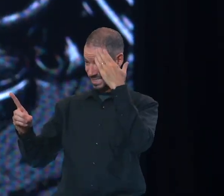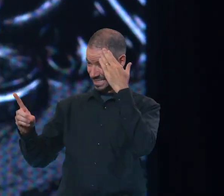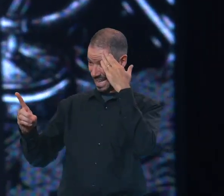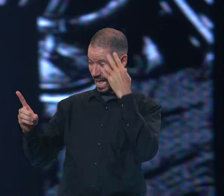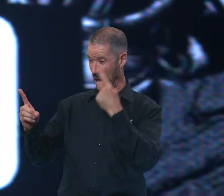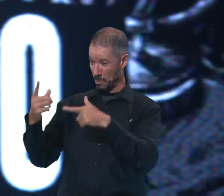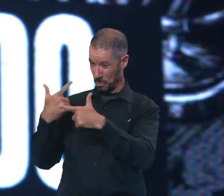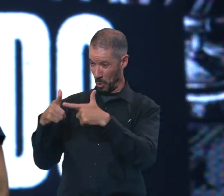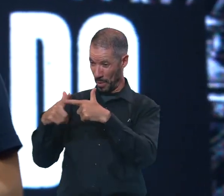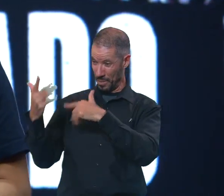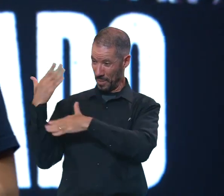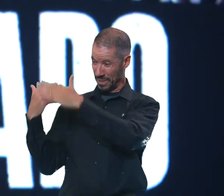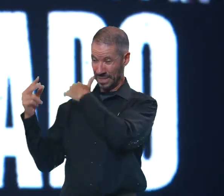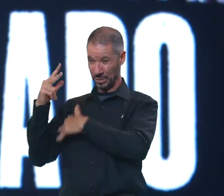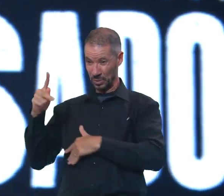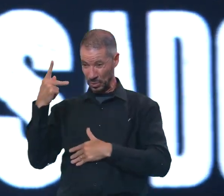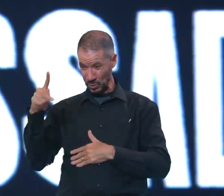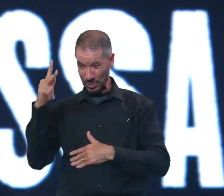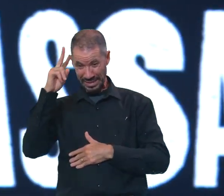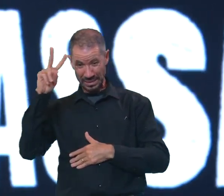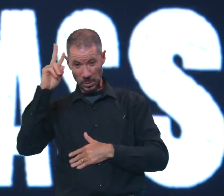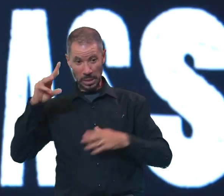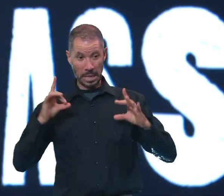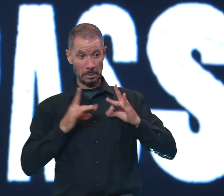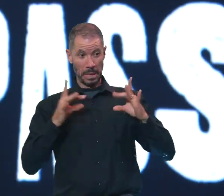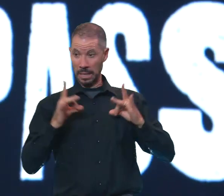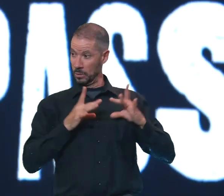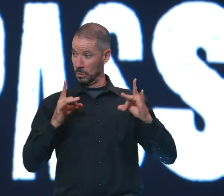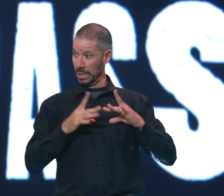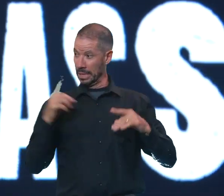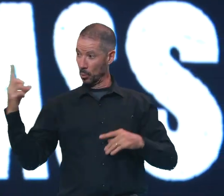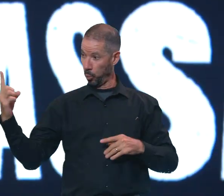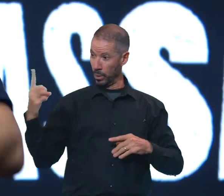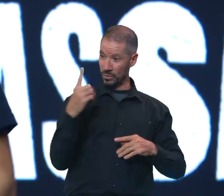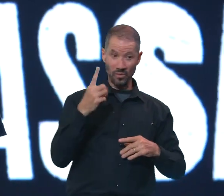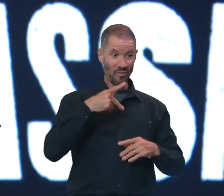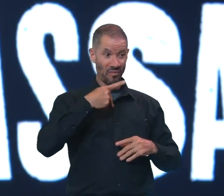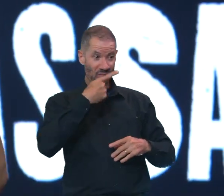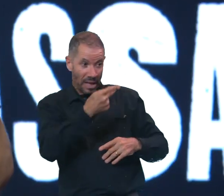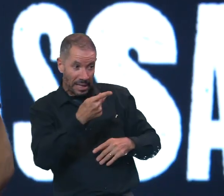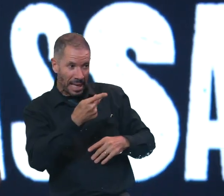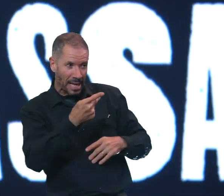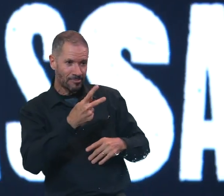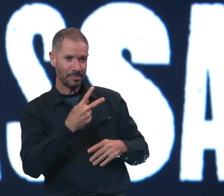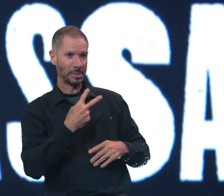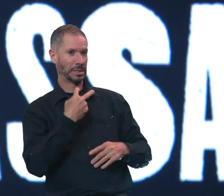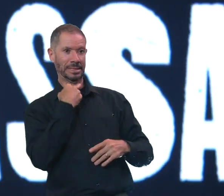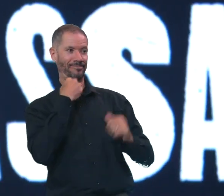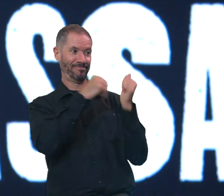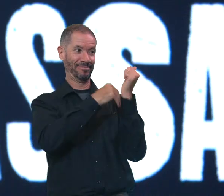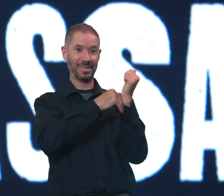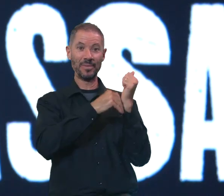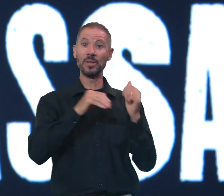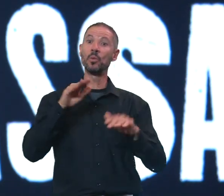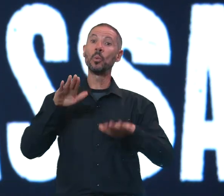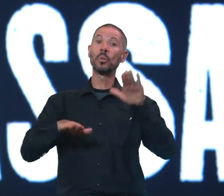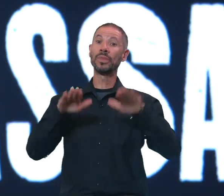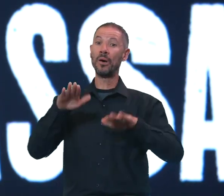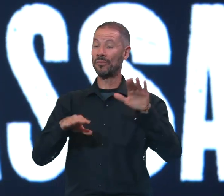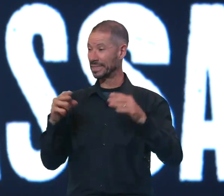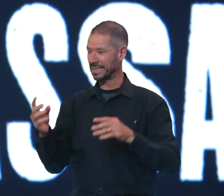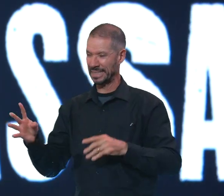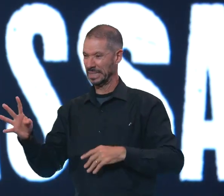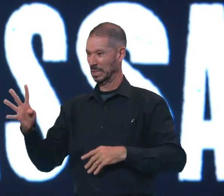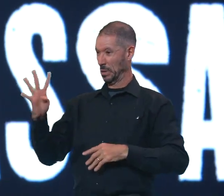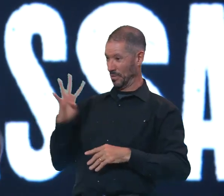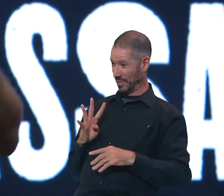que sabem da tua história, você fica morrendo de medo de que alguém vá falar algo que não deveria, ou talvez queira te